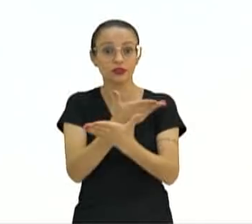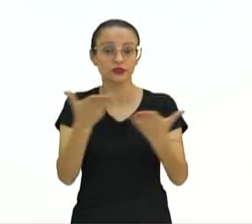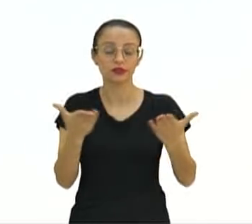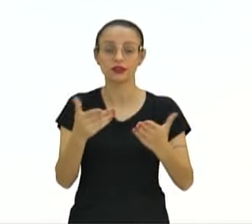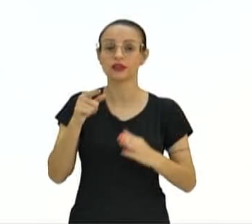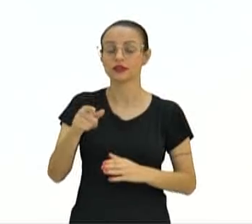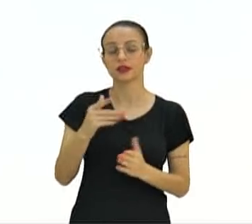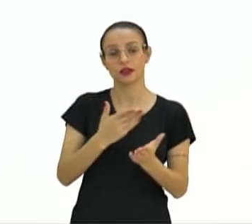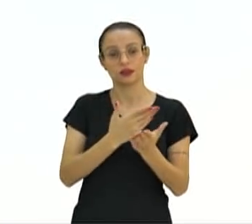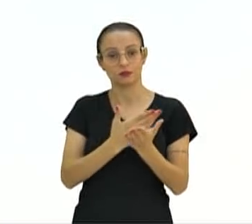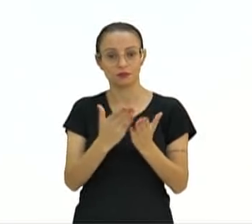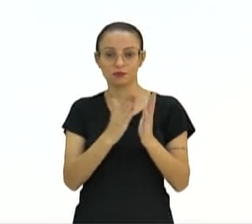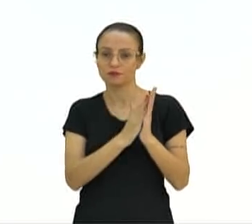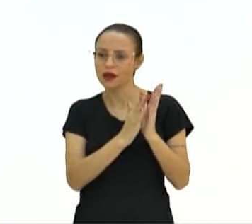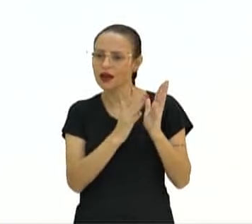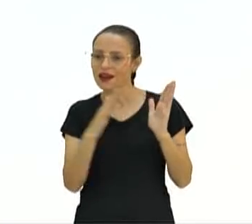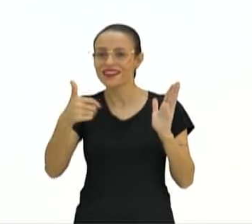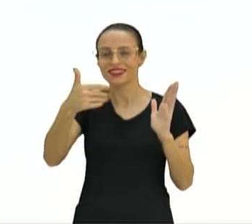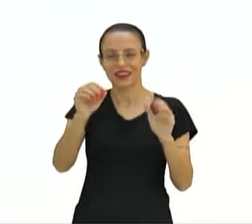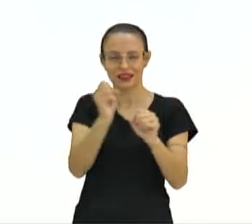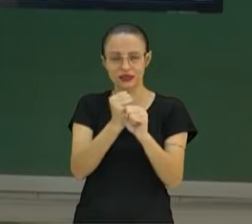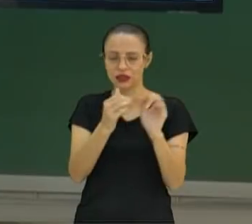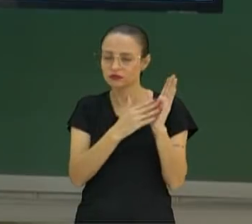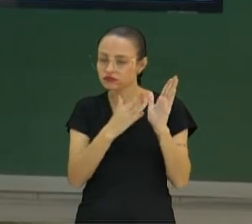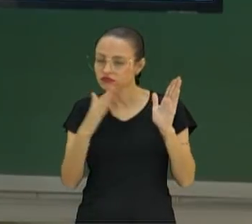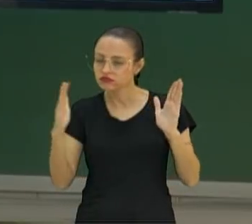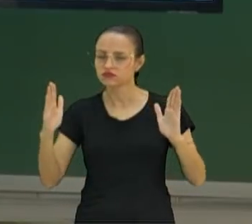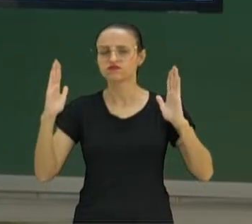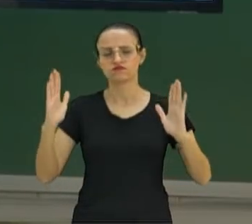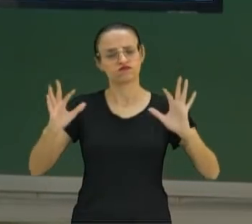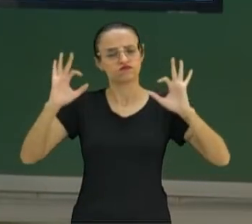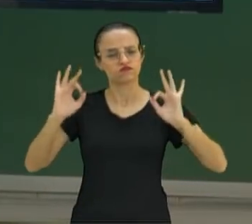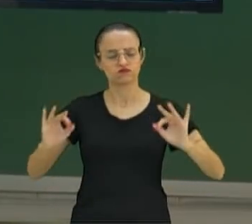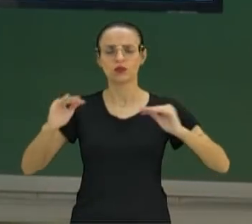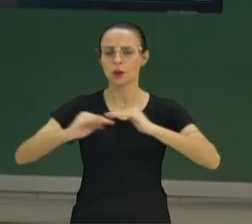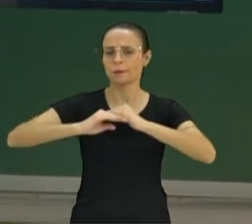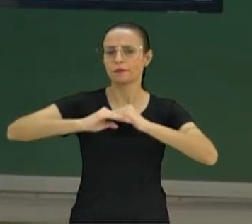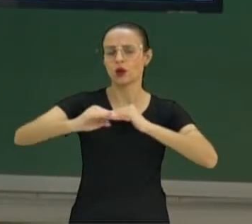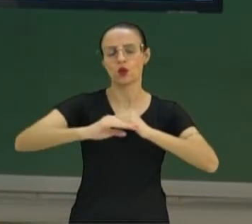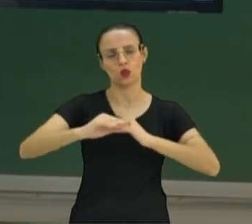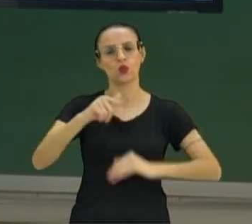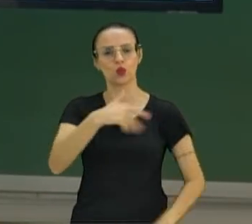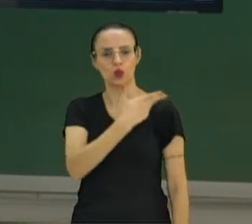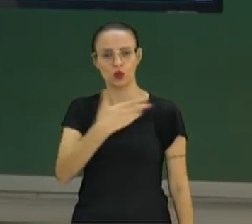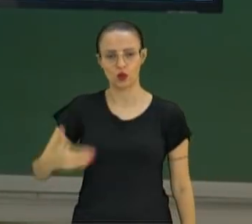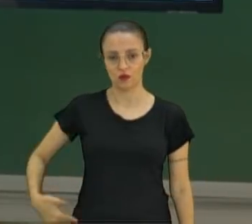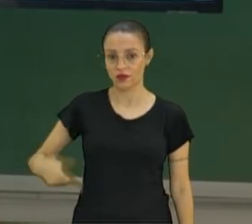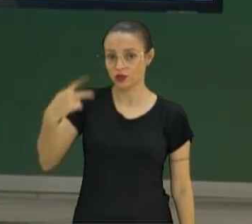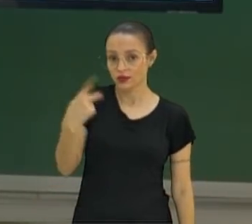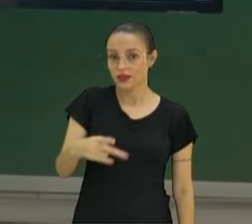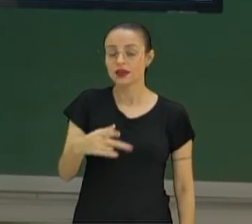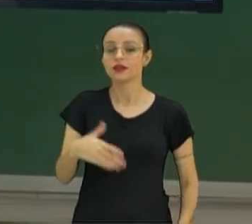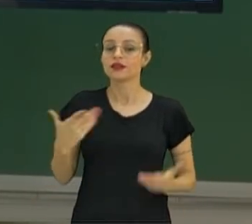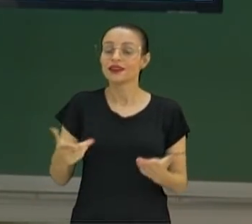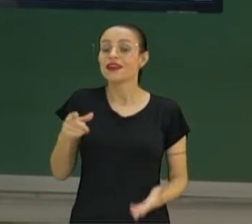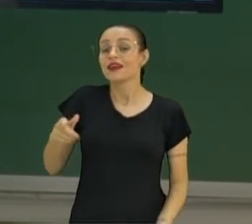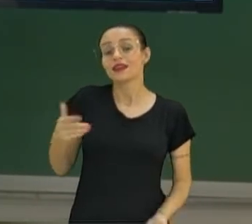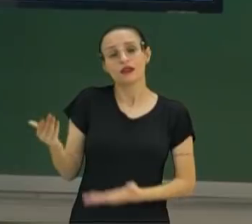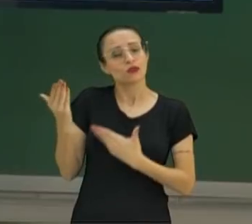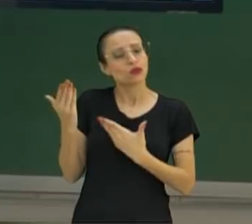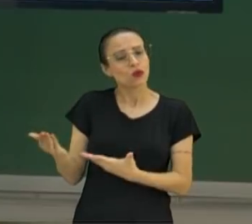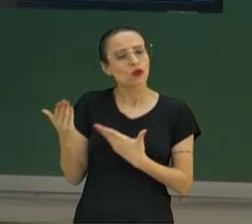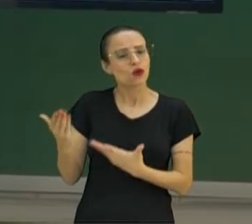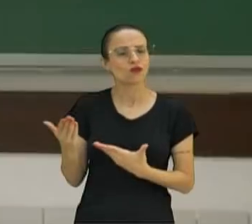período inicial de 10 anos aí é a consolidação do reinado de Dom Pedro II, né? A pouca idade do